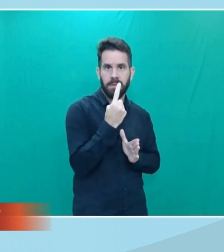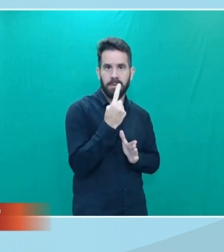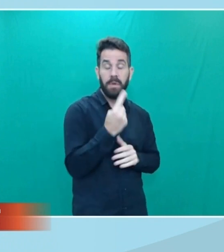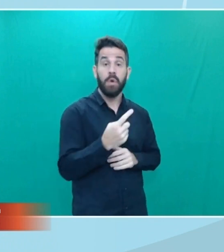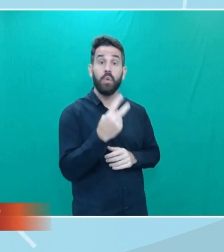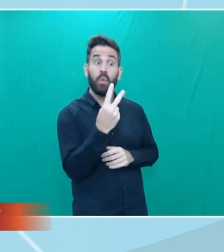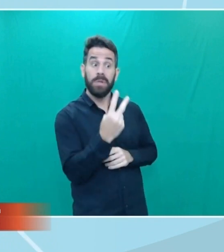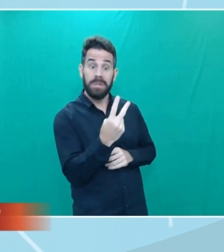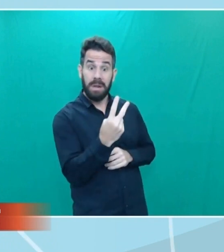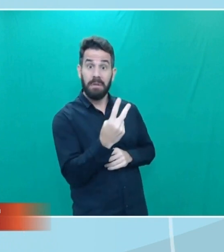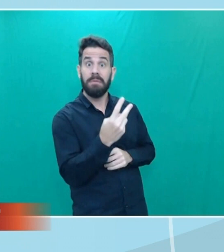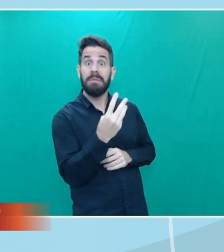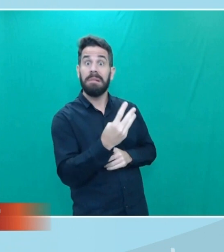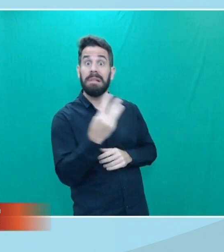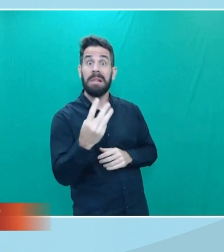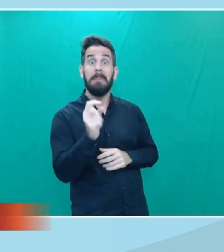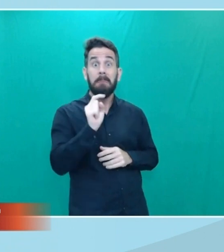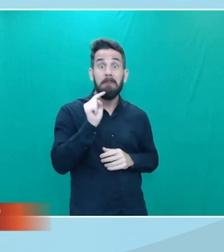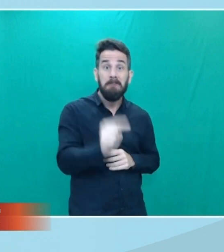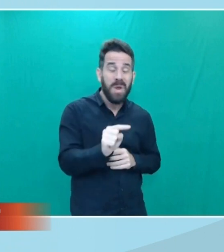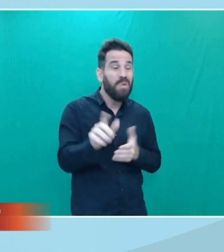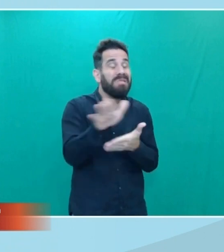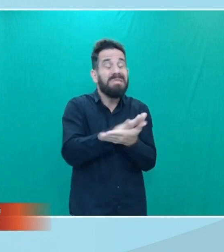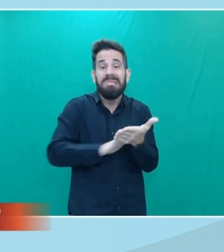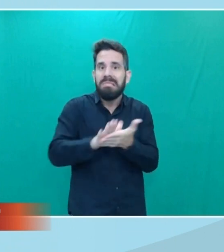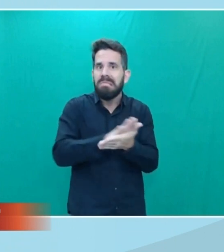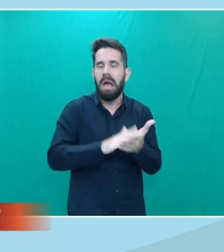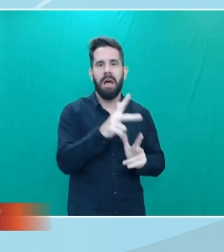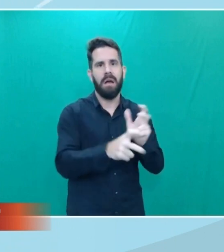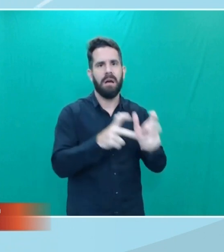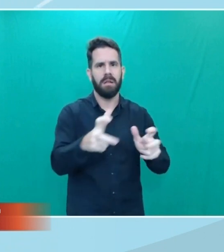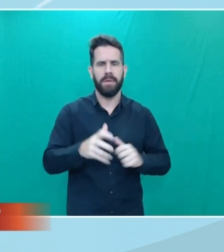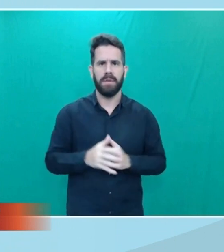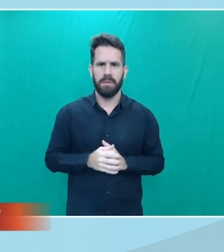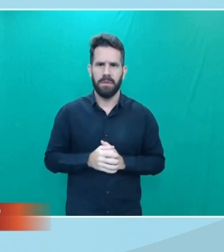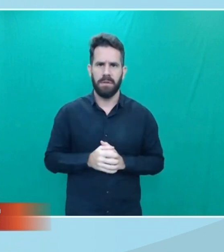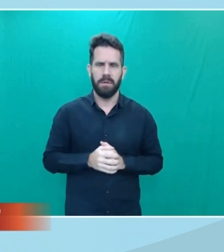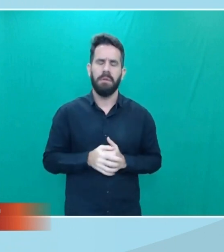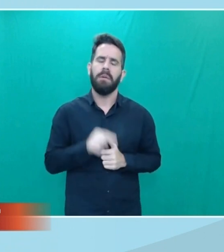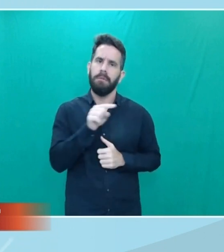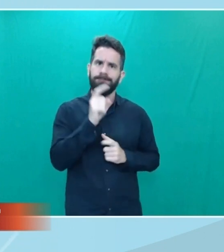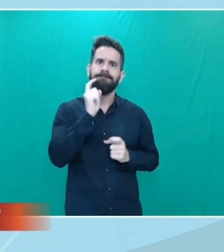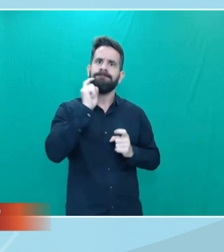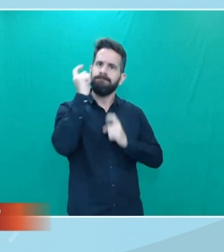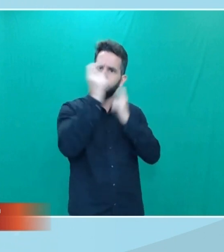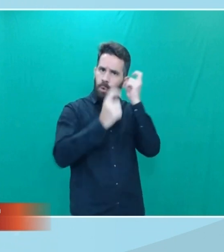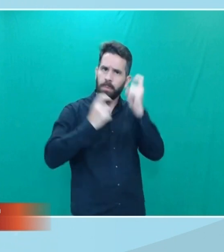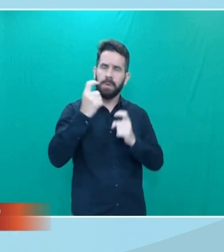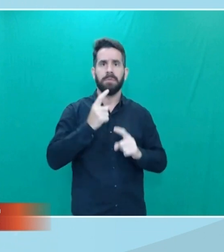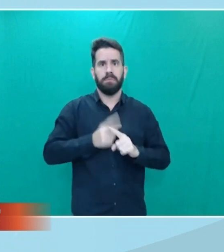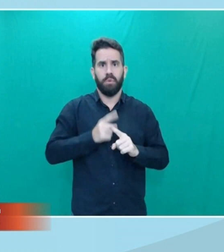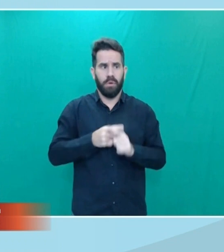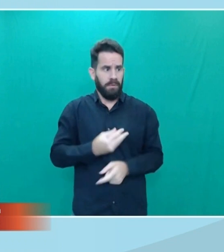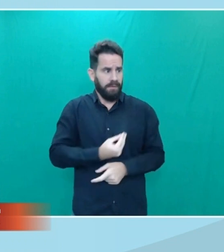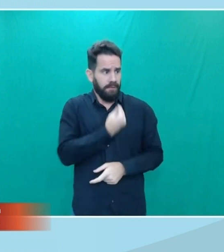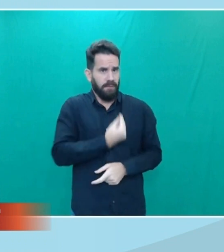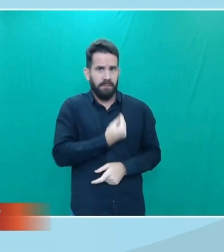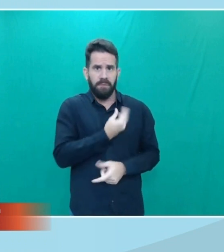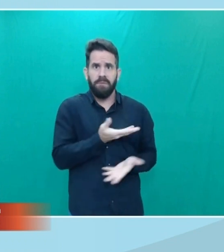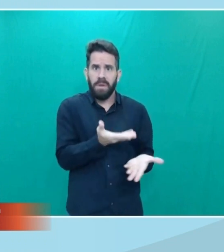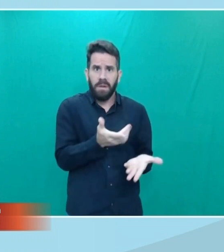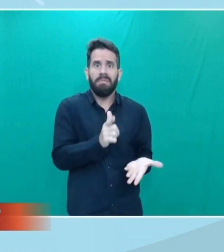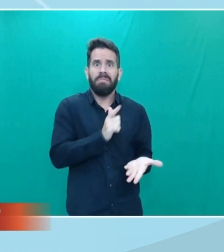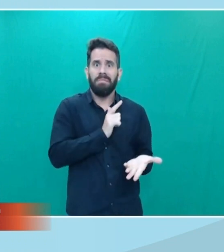233 mil não receberam nenhuma dose, que é muito preocupante, já que a gente ainda vive uma pandemia de Covid-19